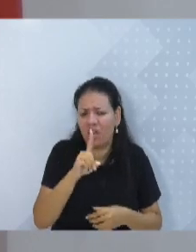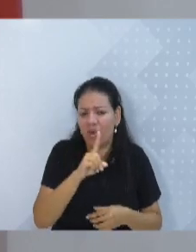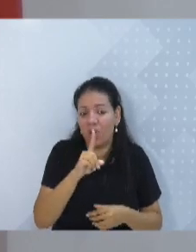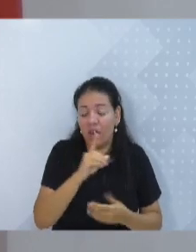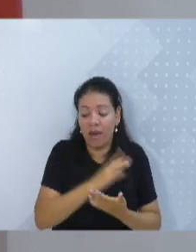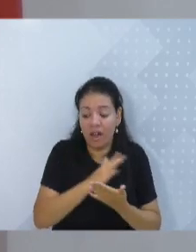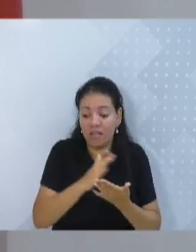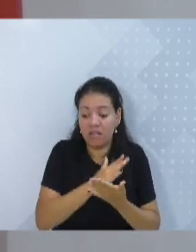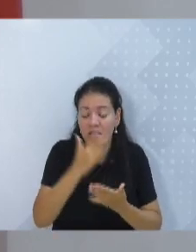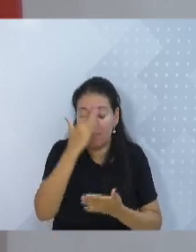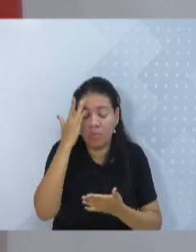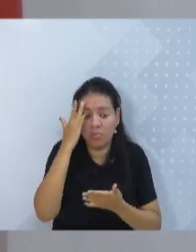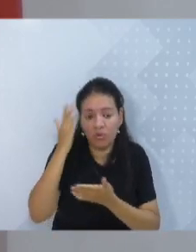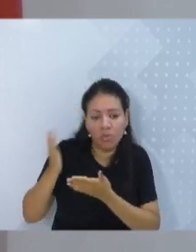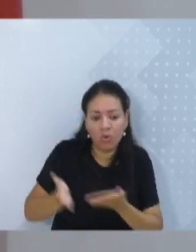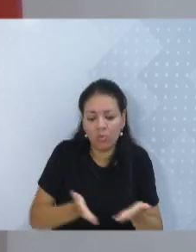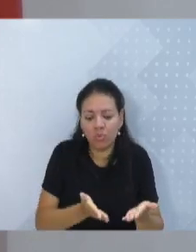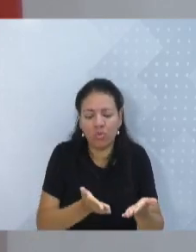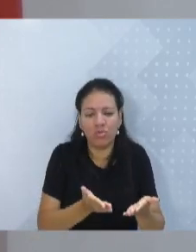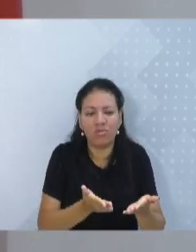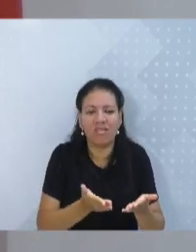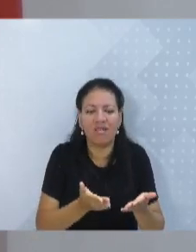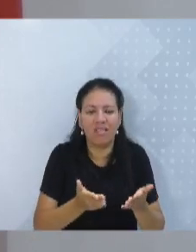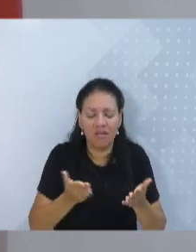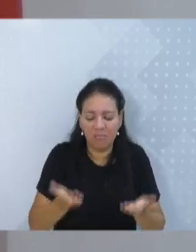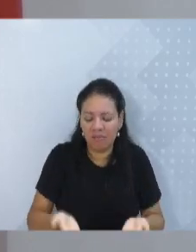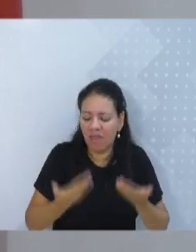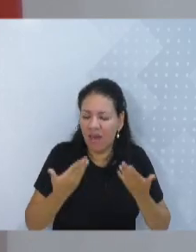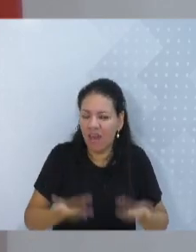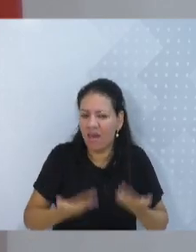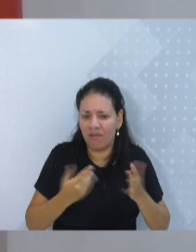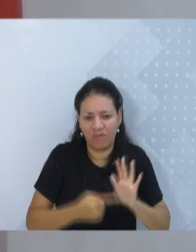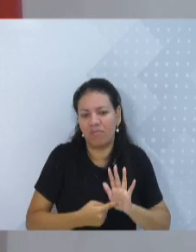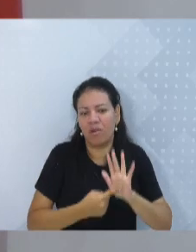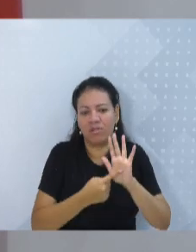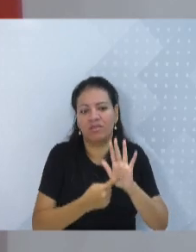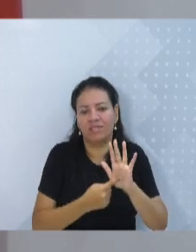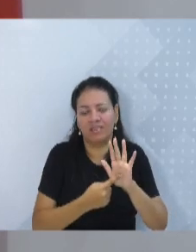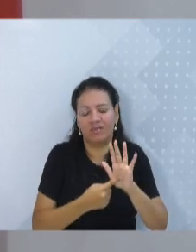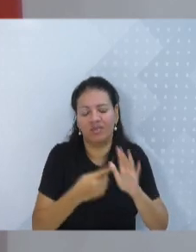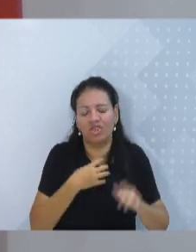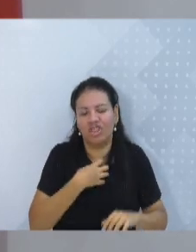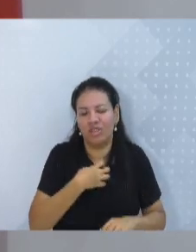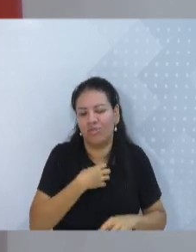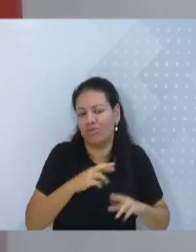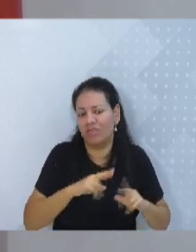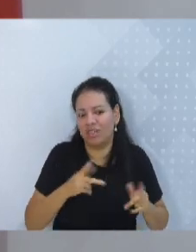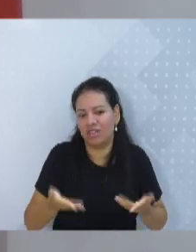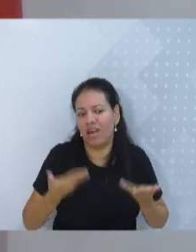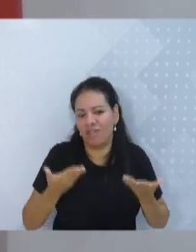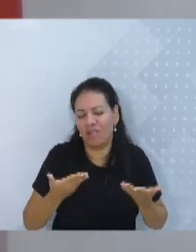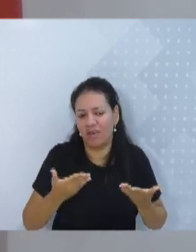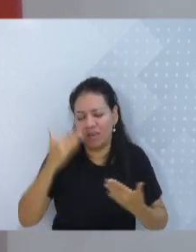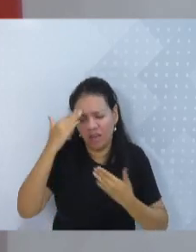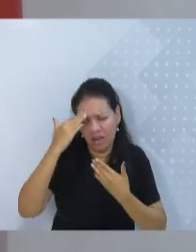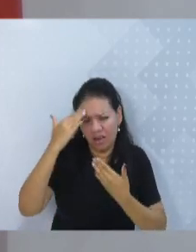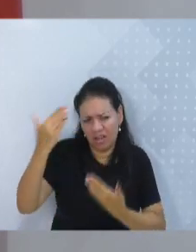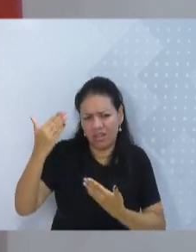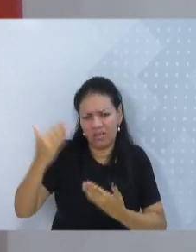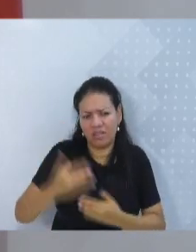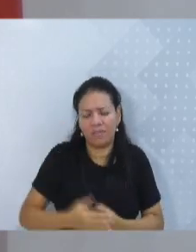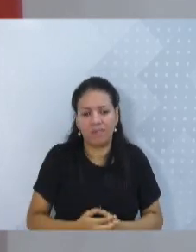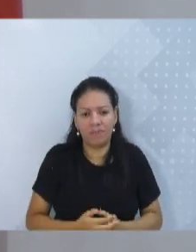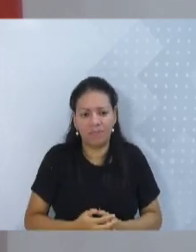conduz o faça ser leve e você consegue fazer isso e eu quero te agradecer por abrir a